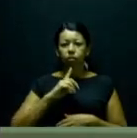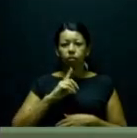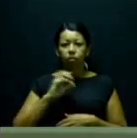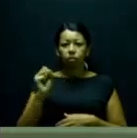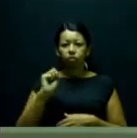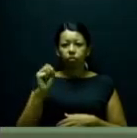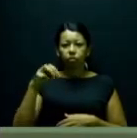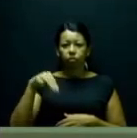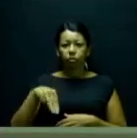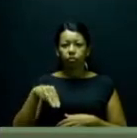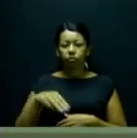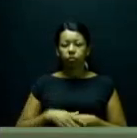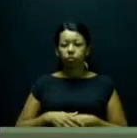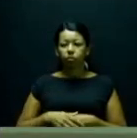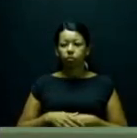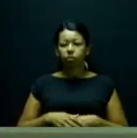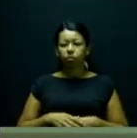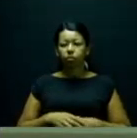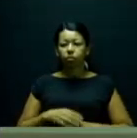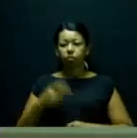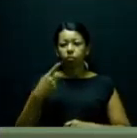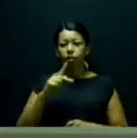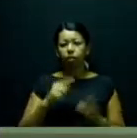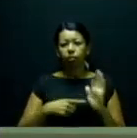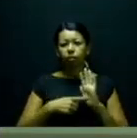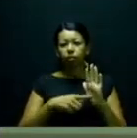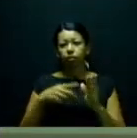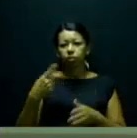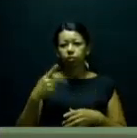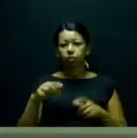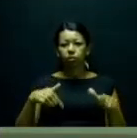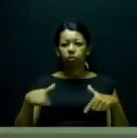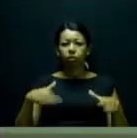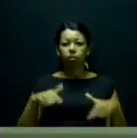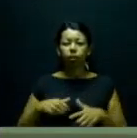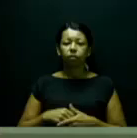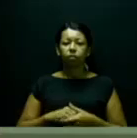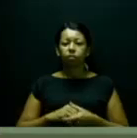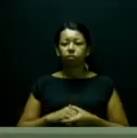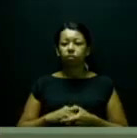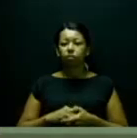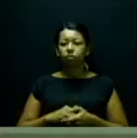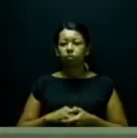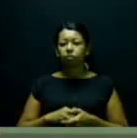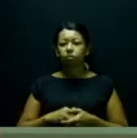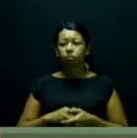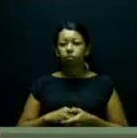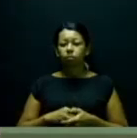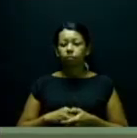dispõe de 8 minutos e 24 segundos para apresentação dos seus trabalhos.